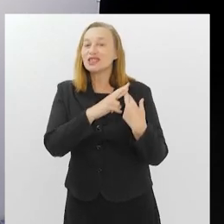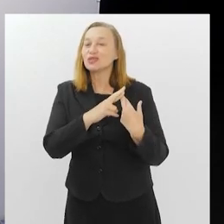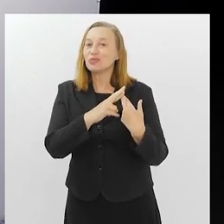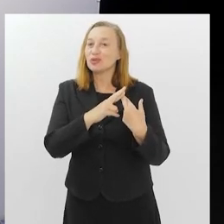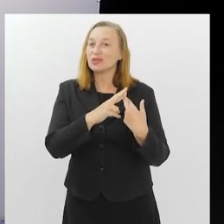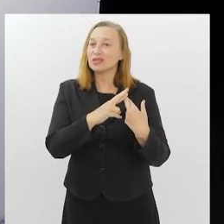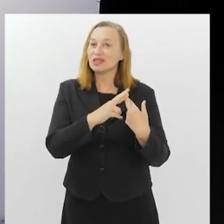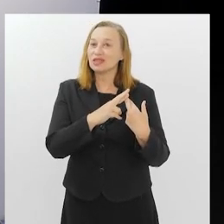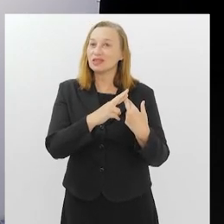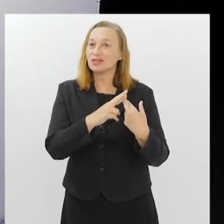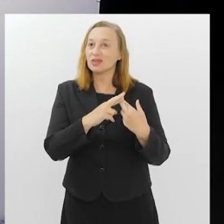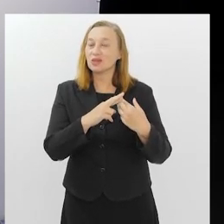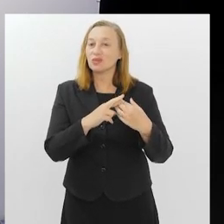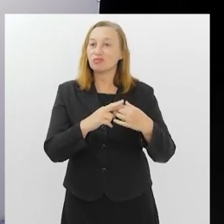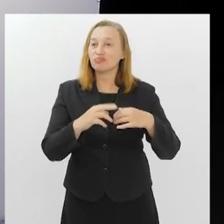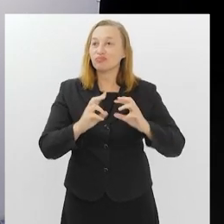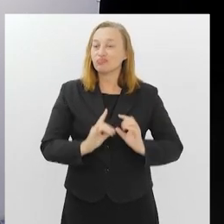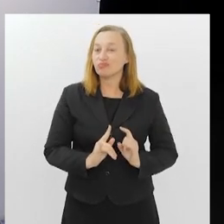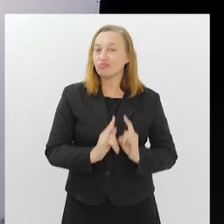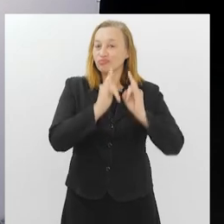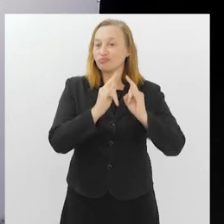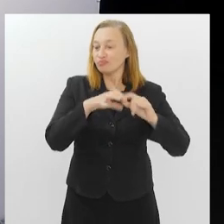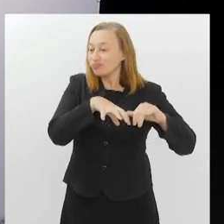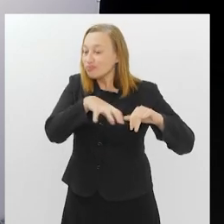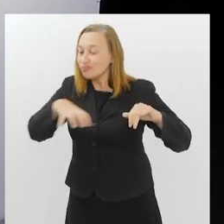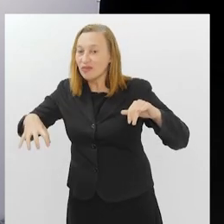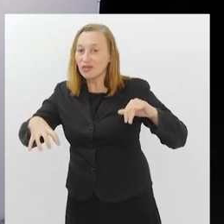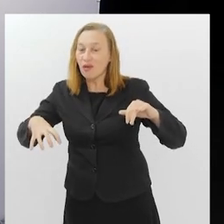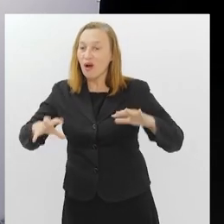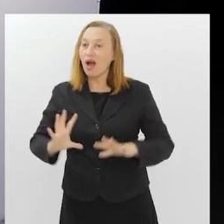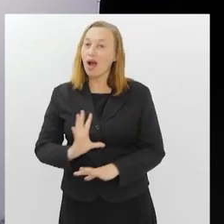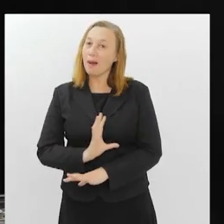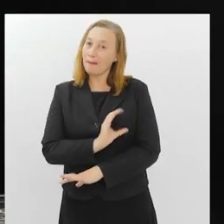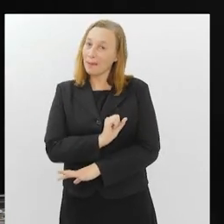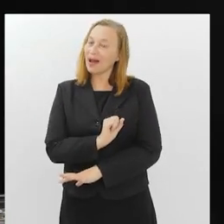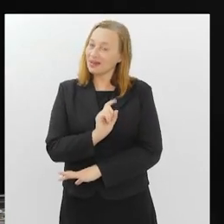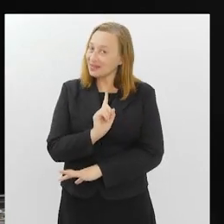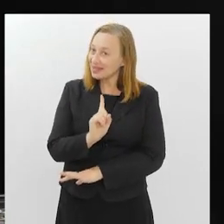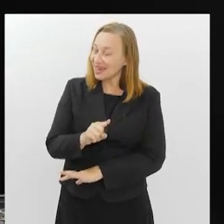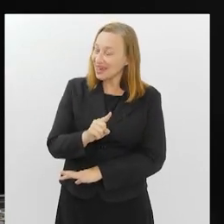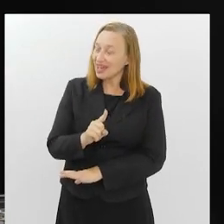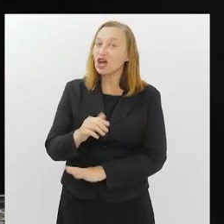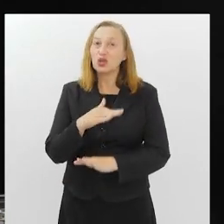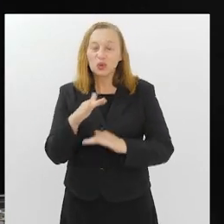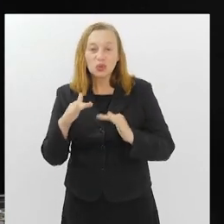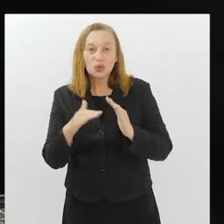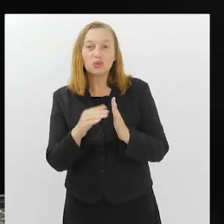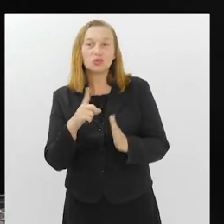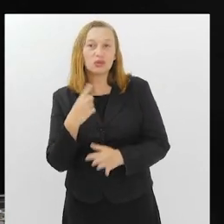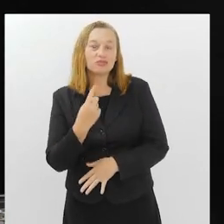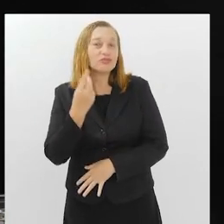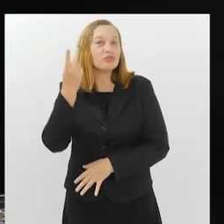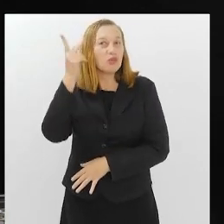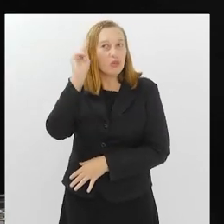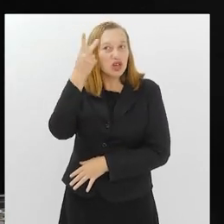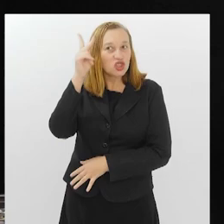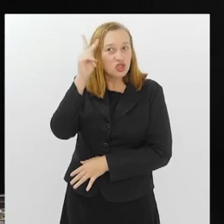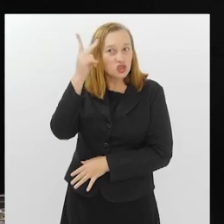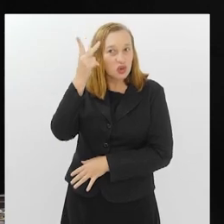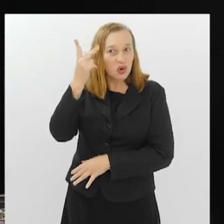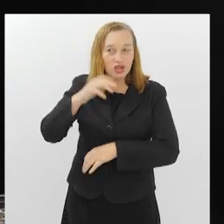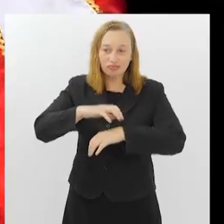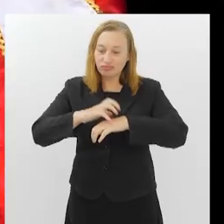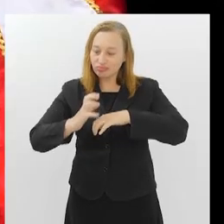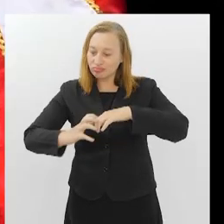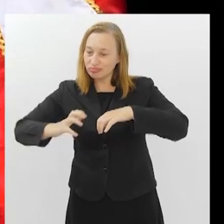responsabilidade de carregar um pavilhão tão querido, né? Tanto teu quanto o meu também, né? Sim. Que todos nós temos uma história com a Porto da Pedra.